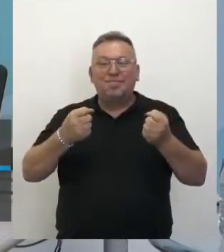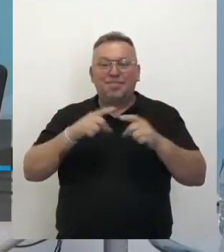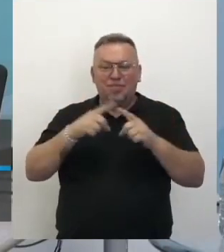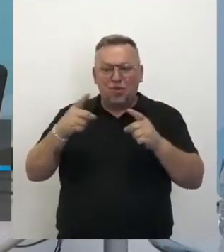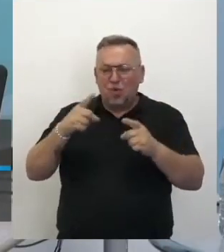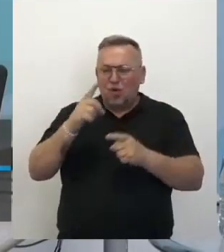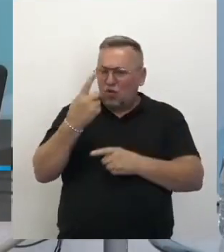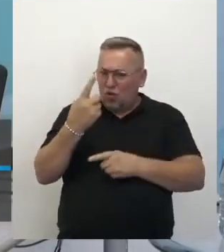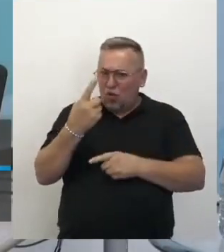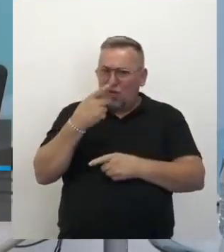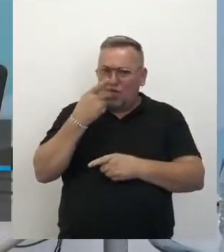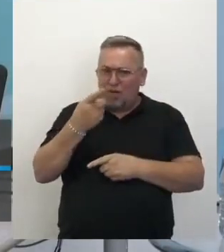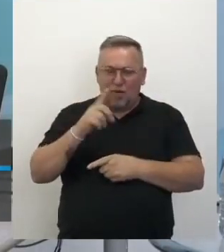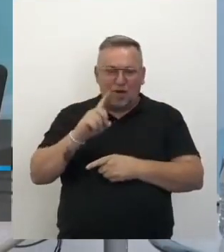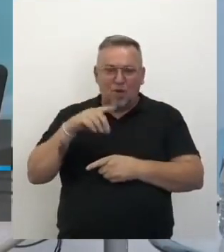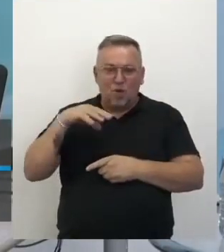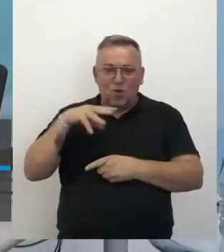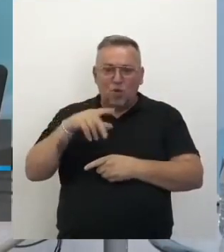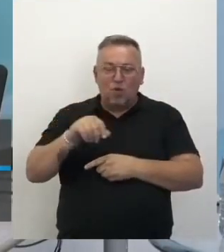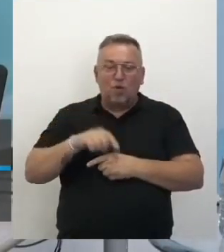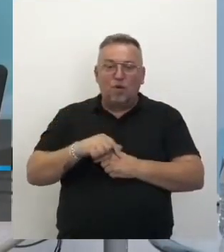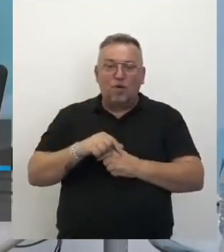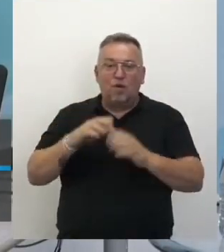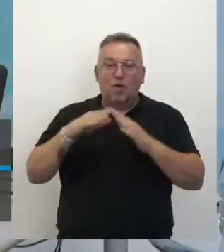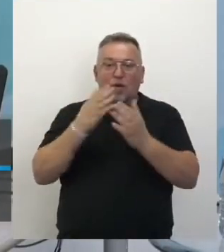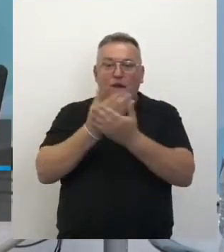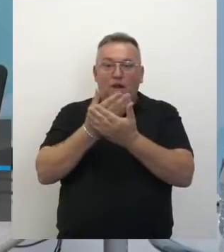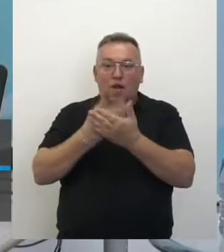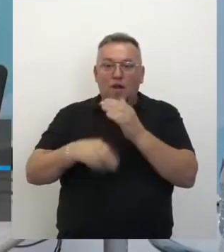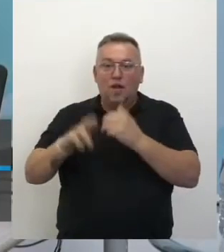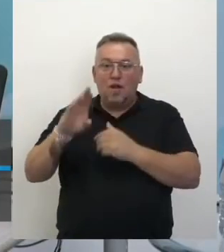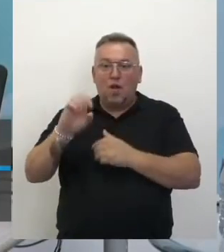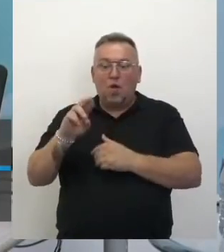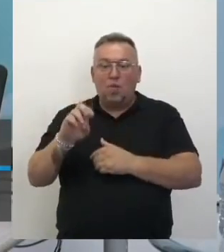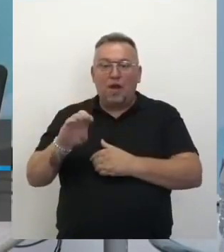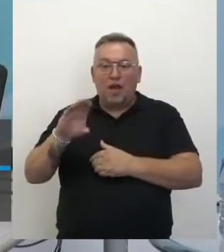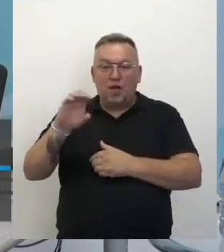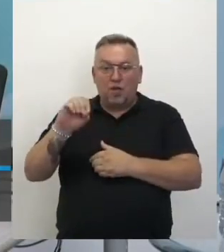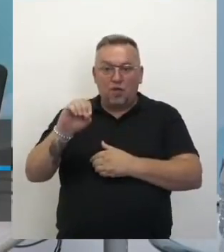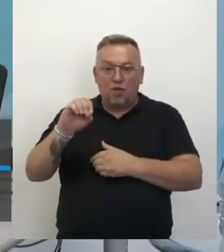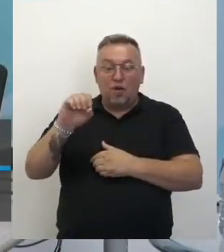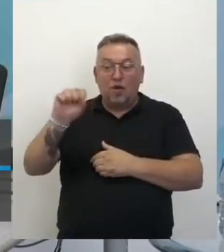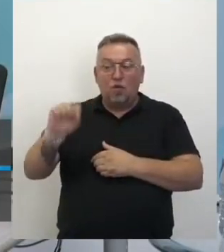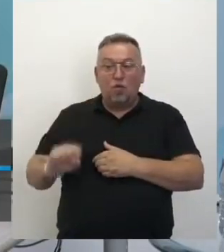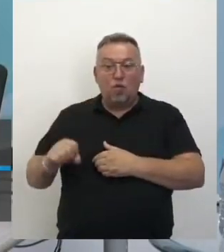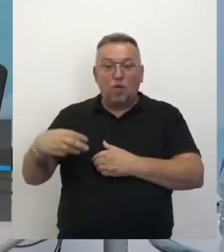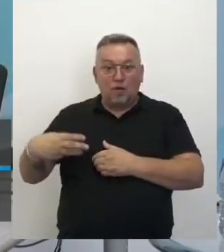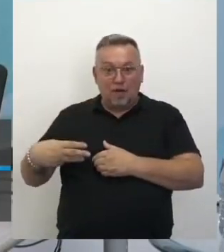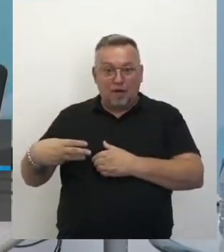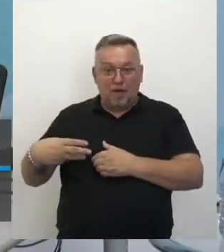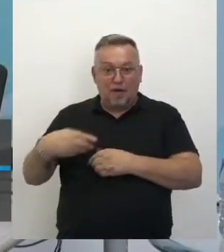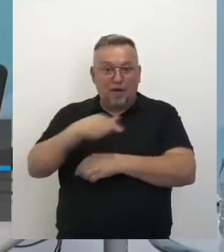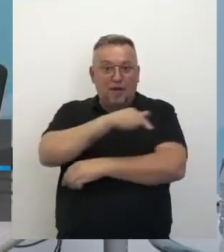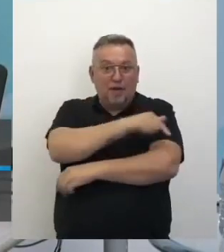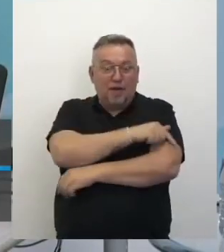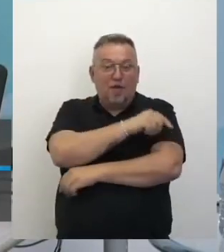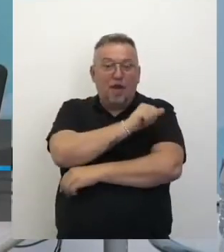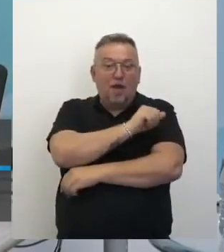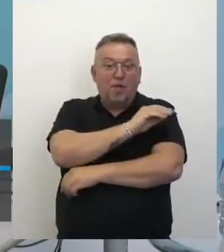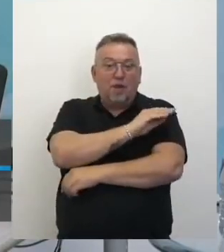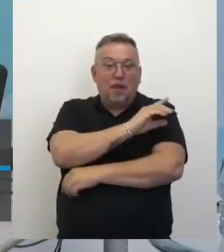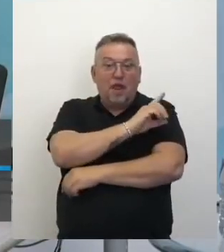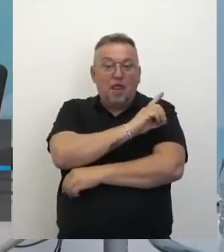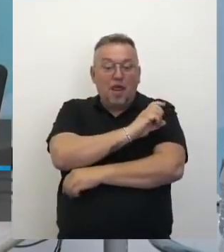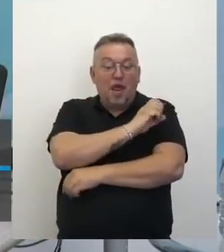só um aluno que falou isso não, viu, Jonas? Ó, os alunos da Escola Estadual Roberto Mange, da Sul 3, os alunos do 7º ano A, B, C, D e